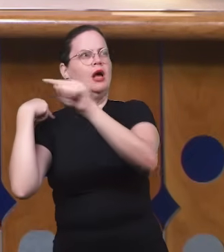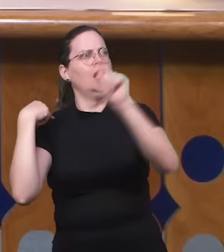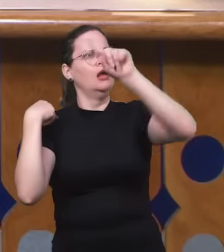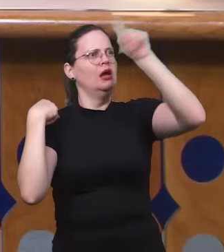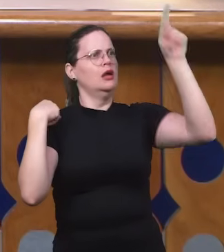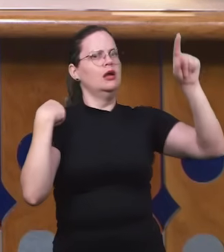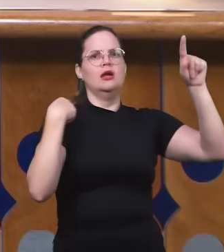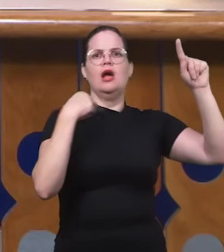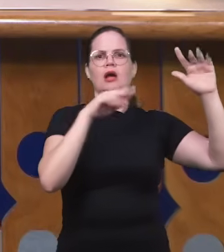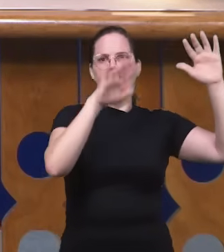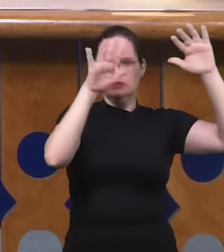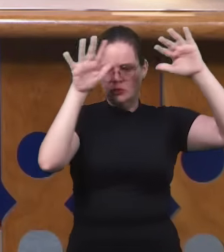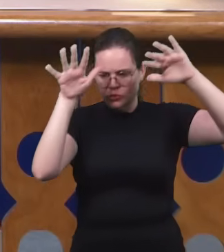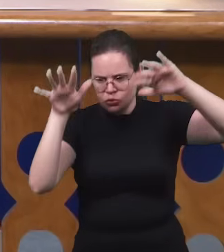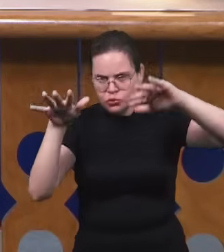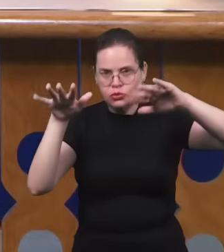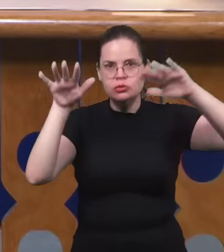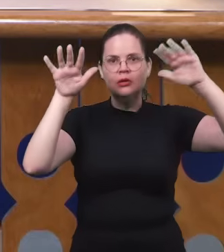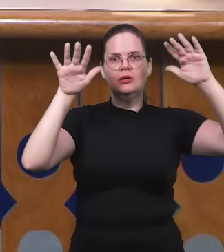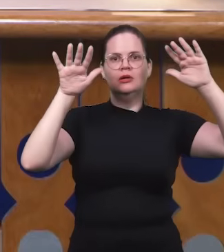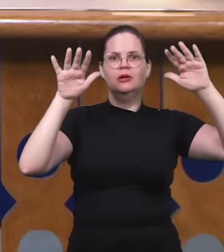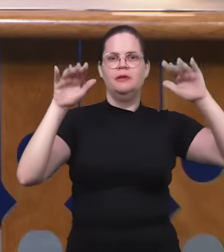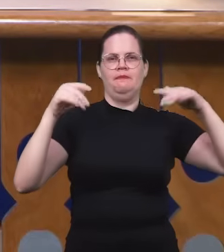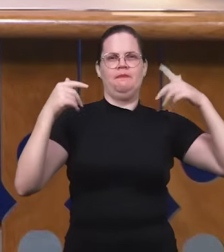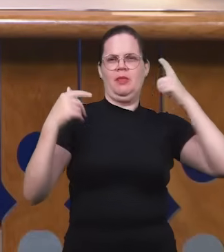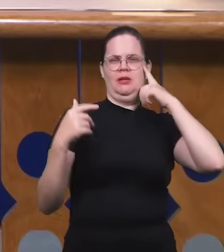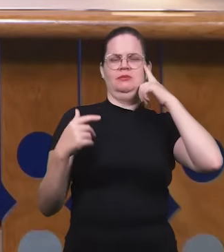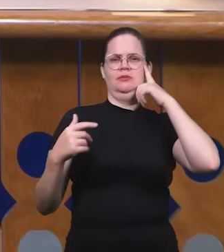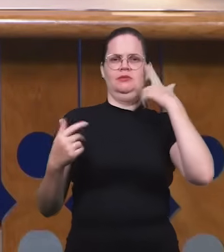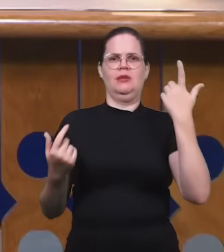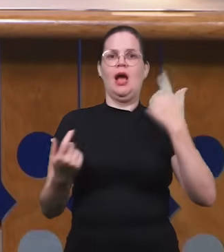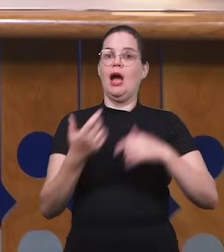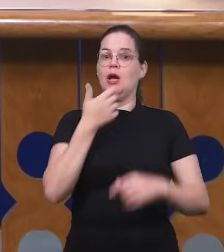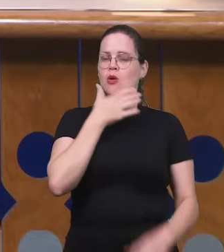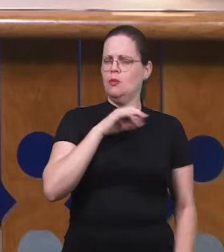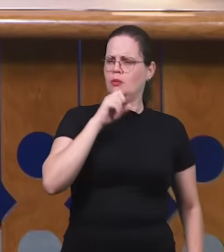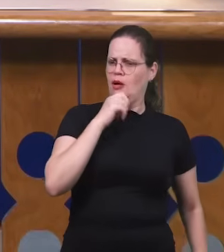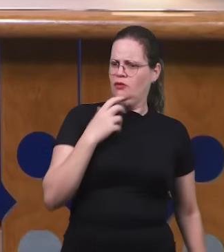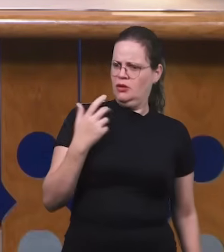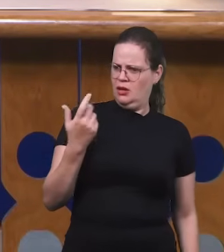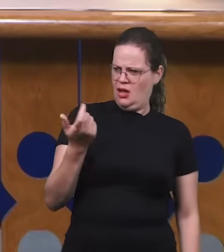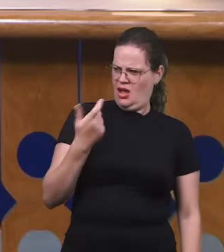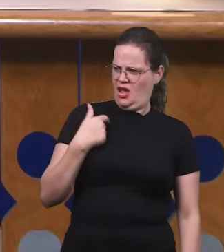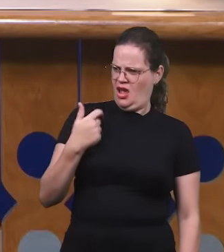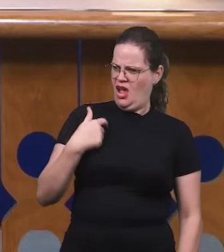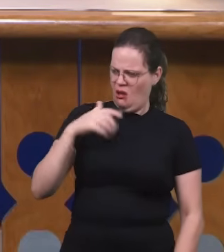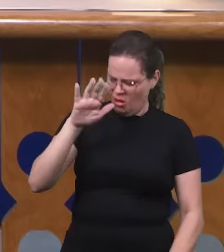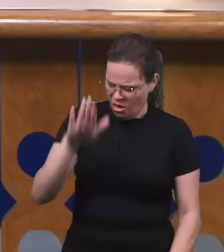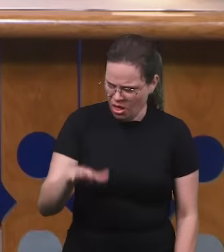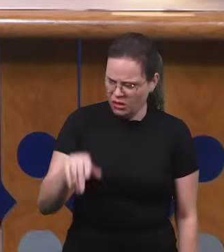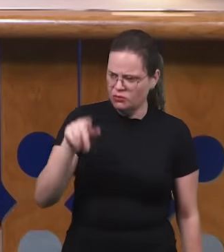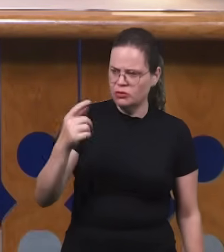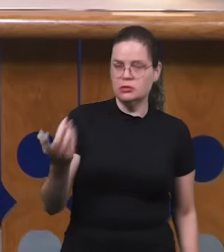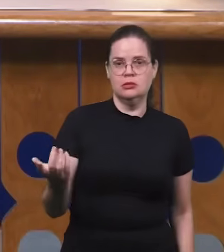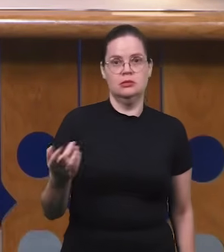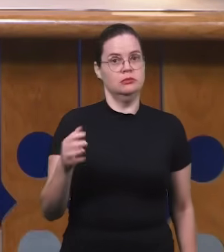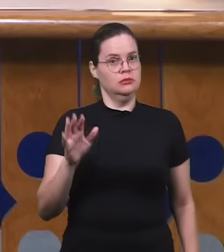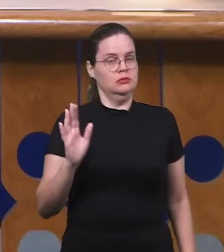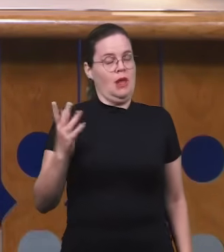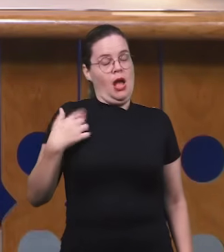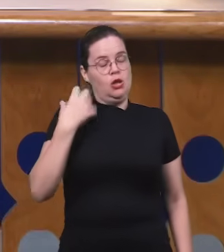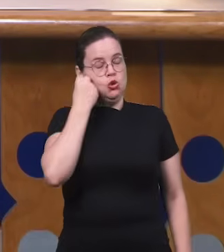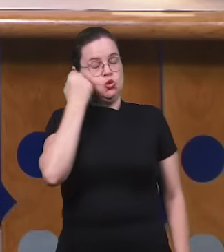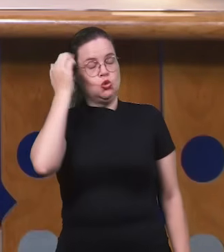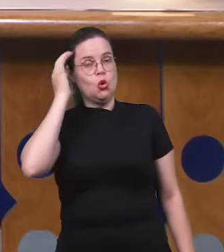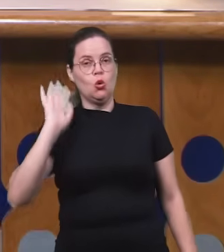E ele pegou esse dom espiritual, ou seja, ele era dirigido por dons